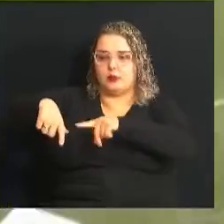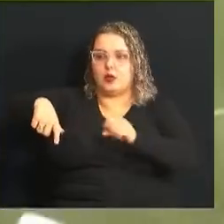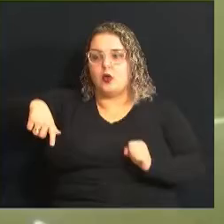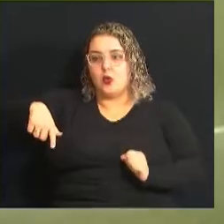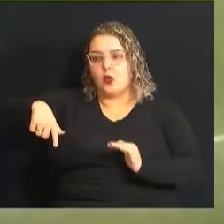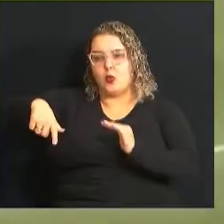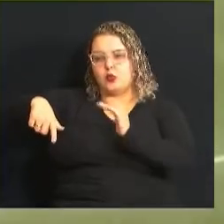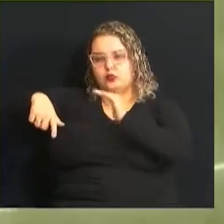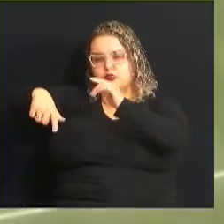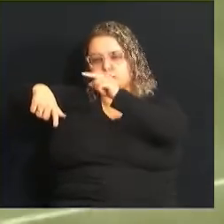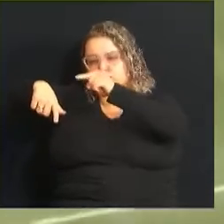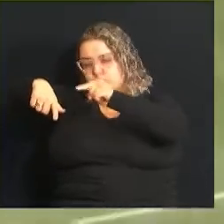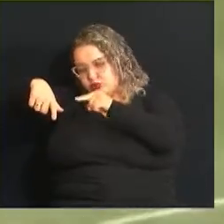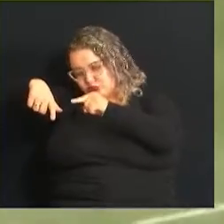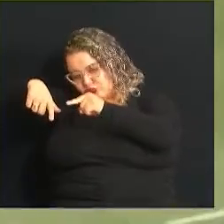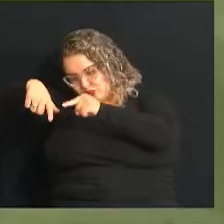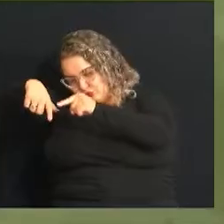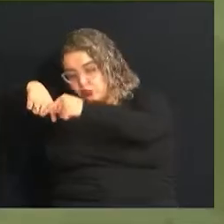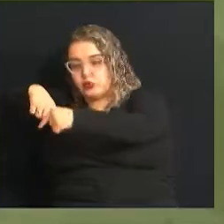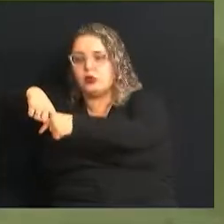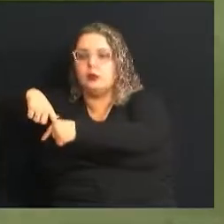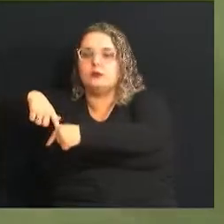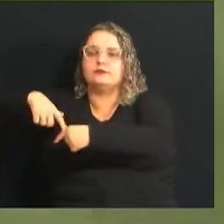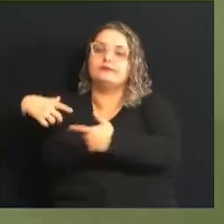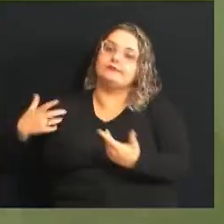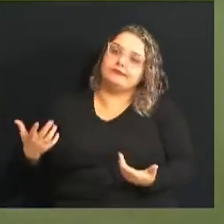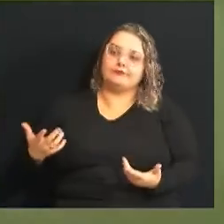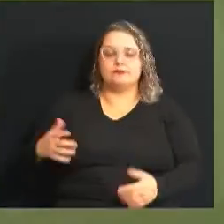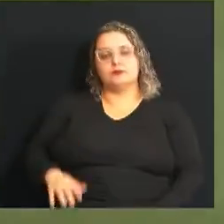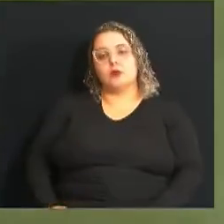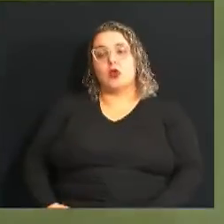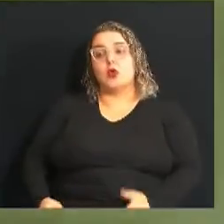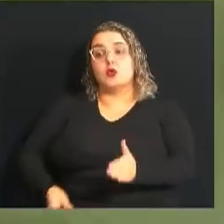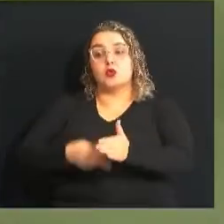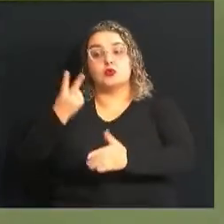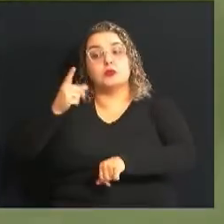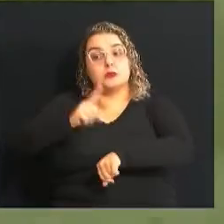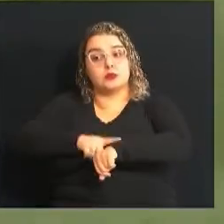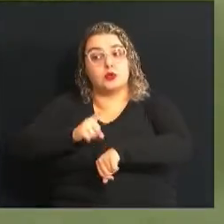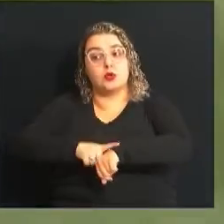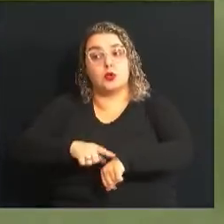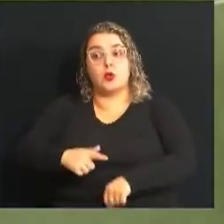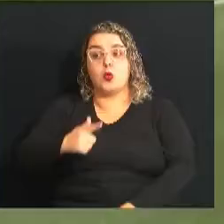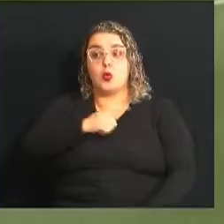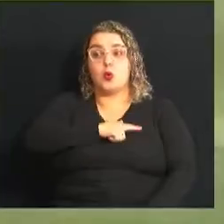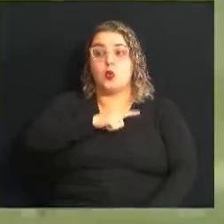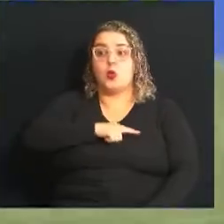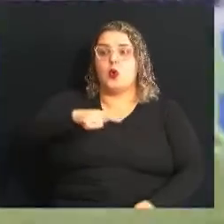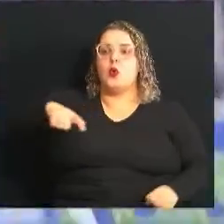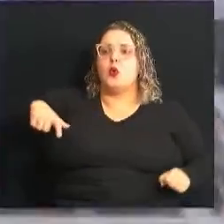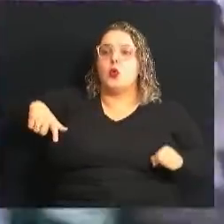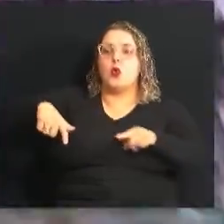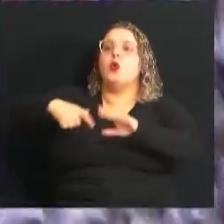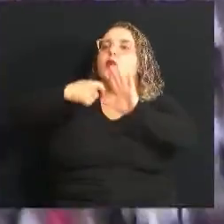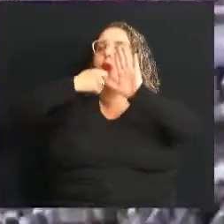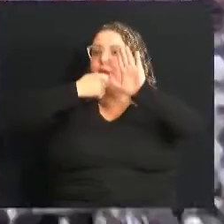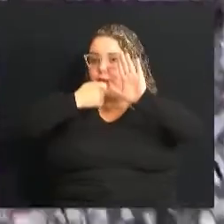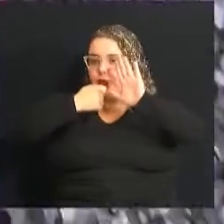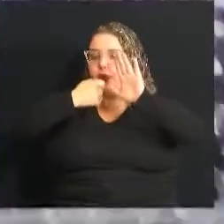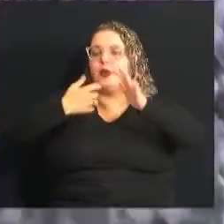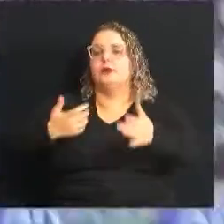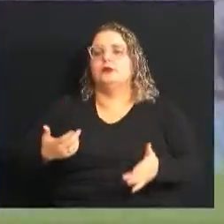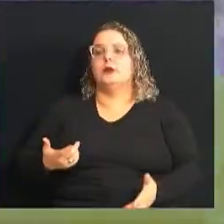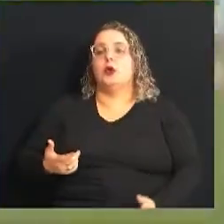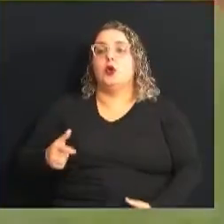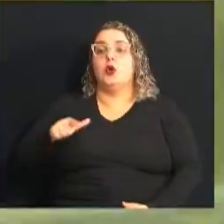ao ângulo, mas para fora. Início do segundo tempo, o Guarani chegou na cobrança de falta de Giovanni Augusto.